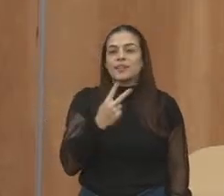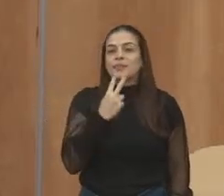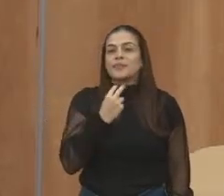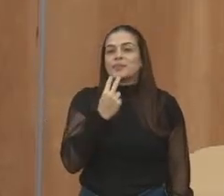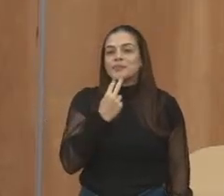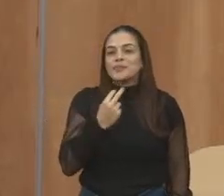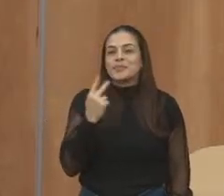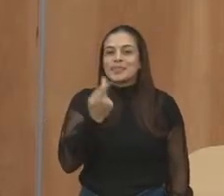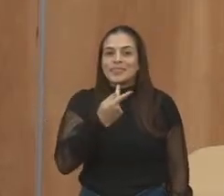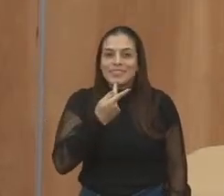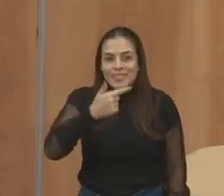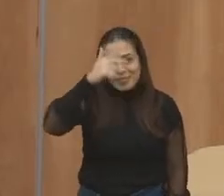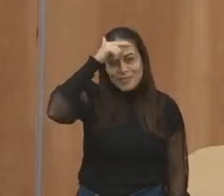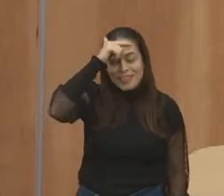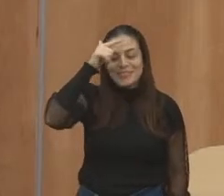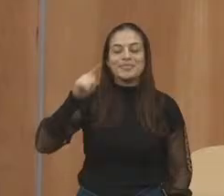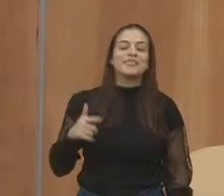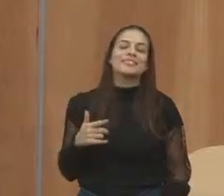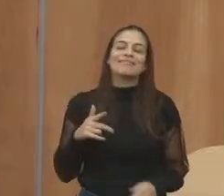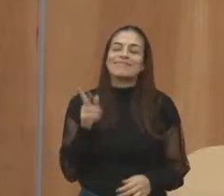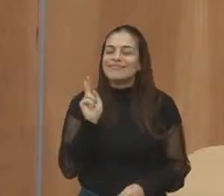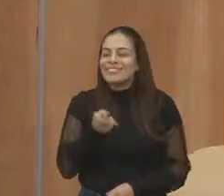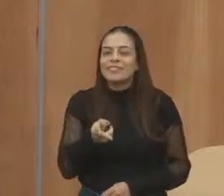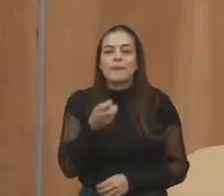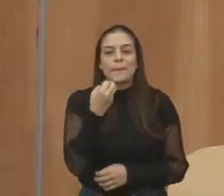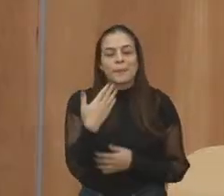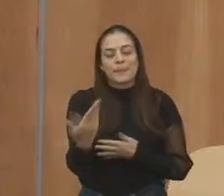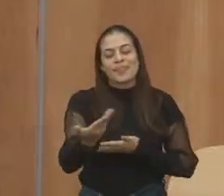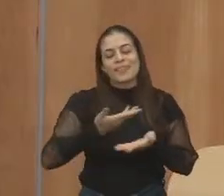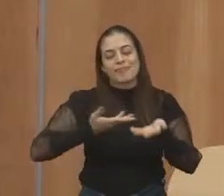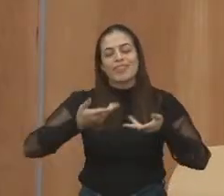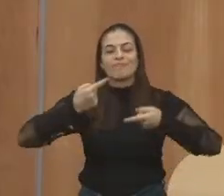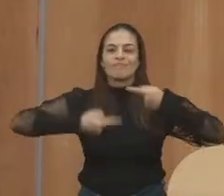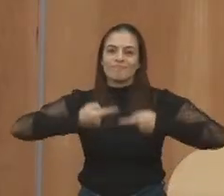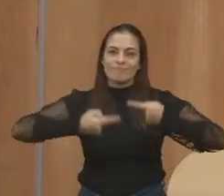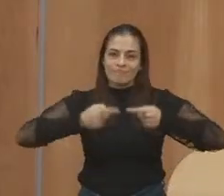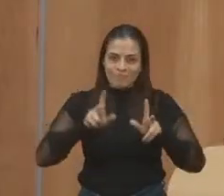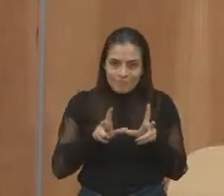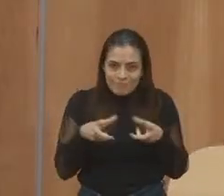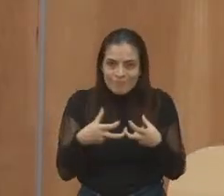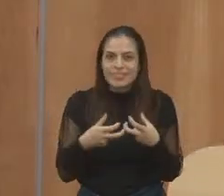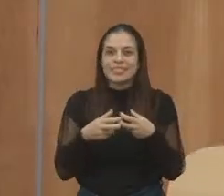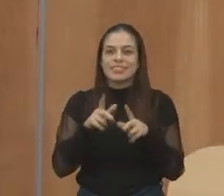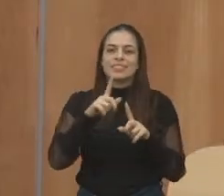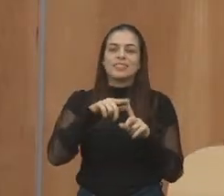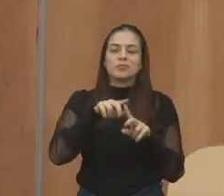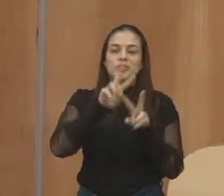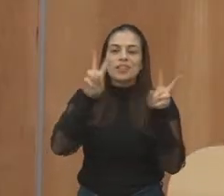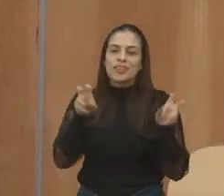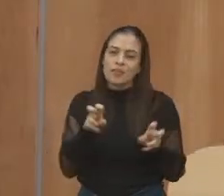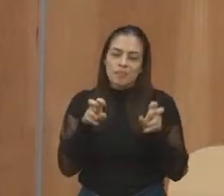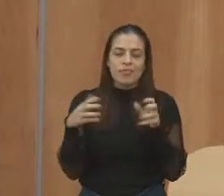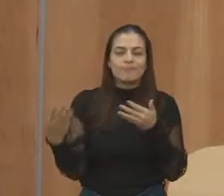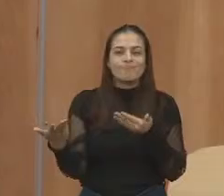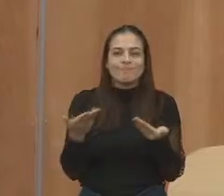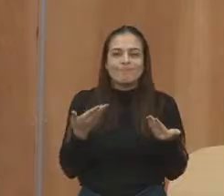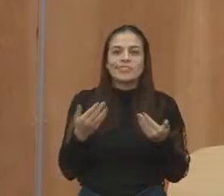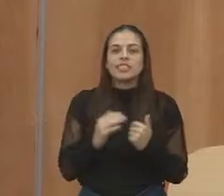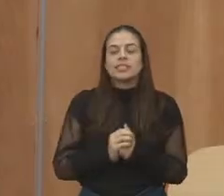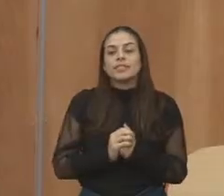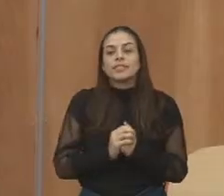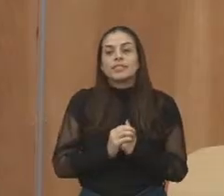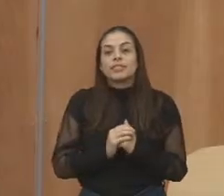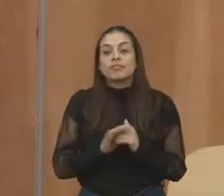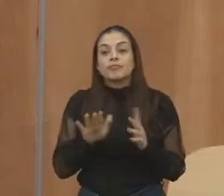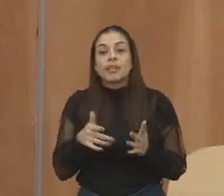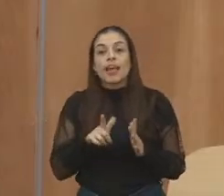Flávio. É sempre um privilégio estar aqui discutindo com essa casa esse tipo de assunto, essa temática. E